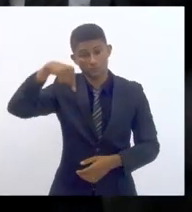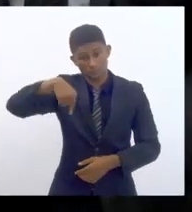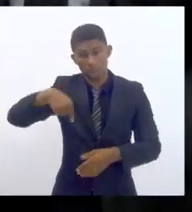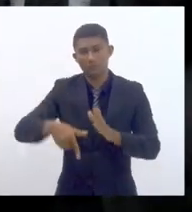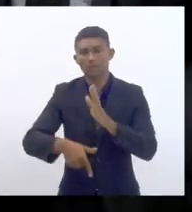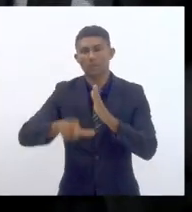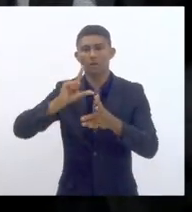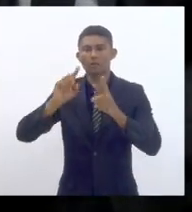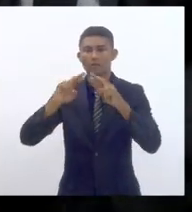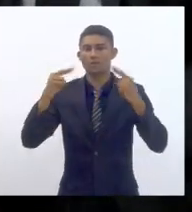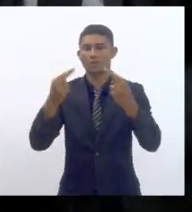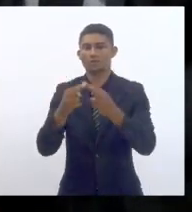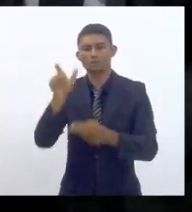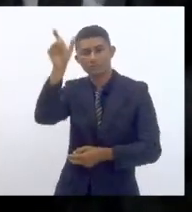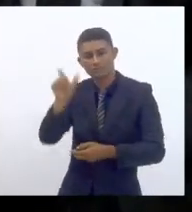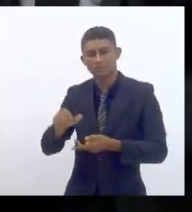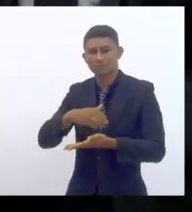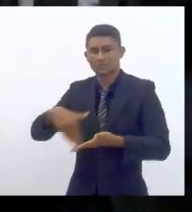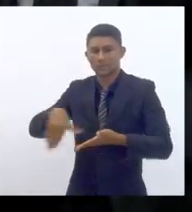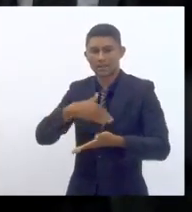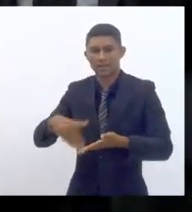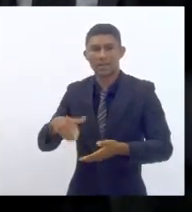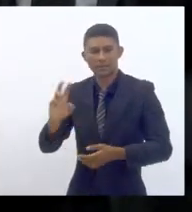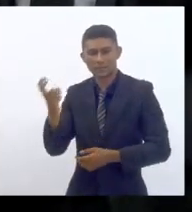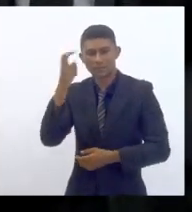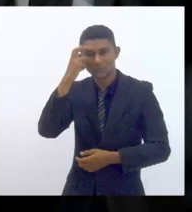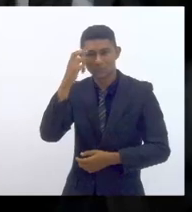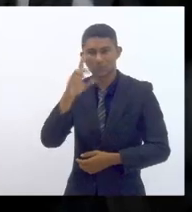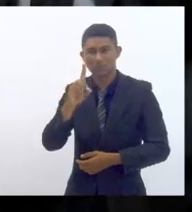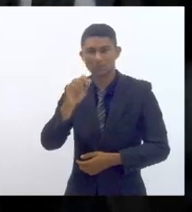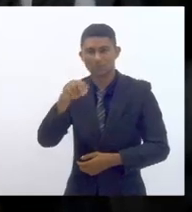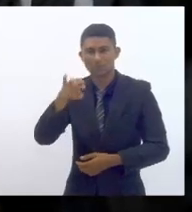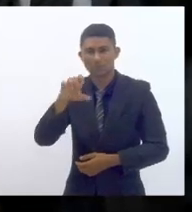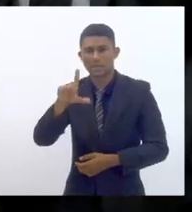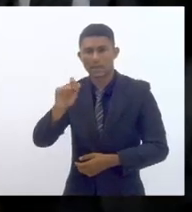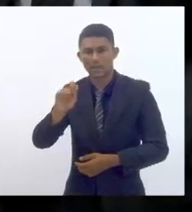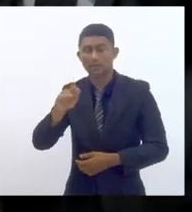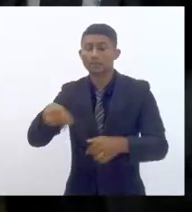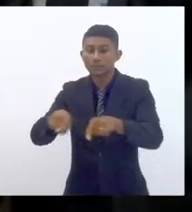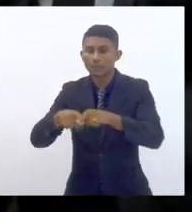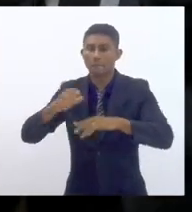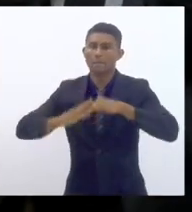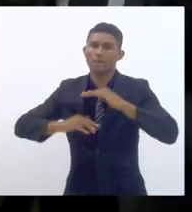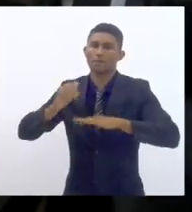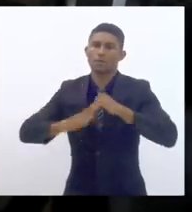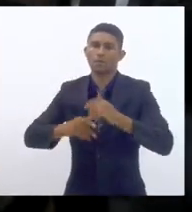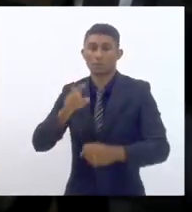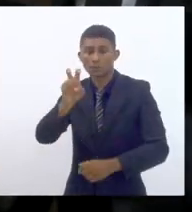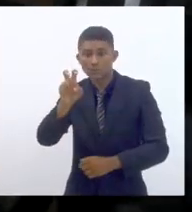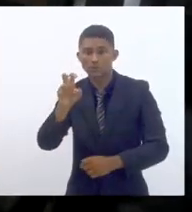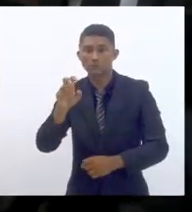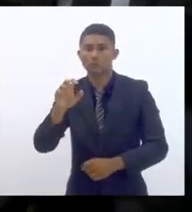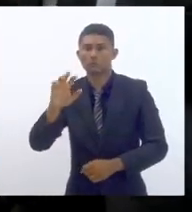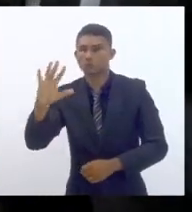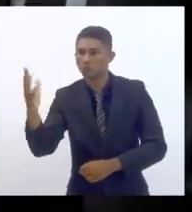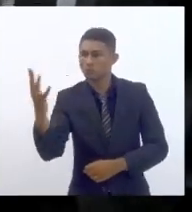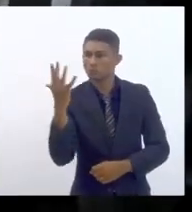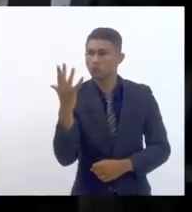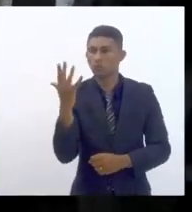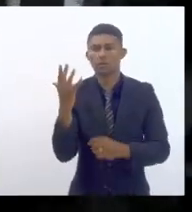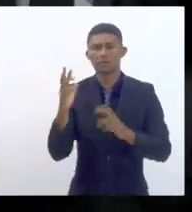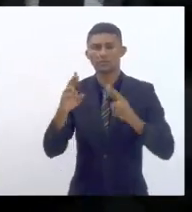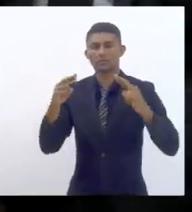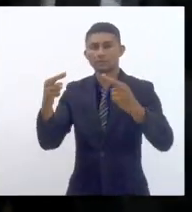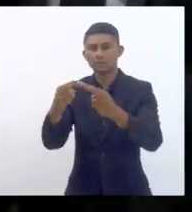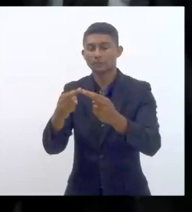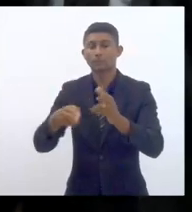a secretária de Cultura, Daniele Barros, e mais 5 técnicos, incorporamos todas as emendas, a